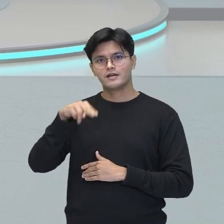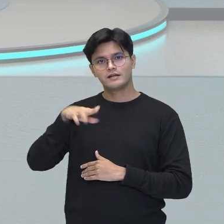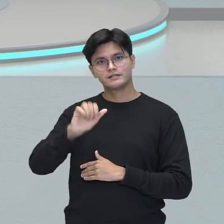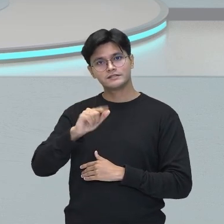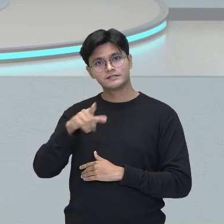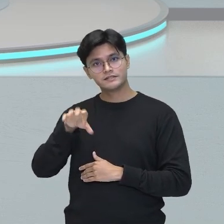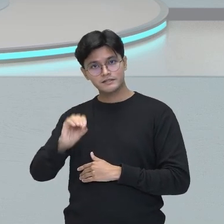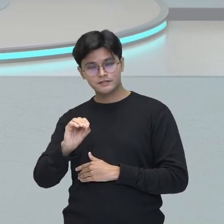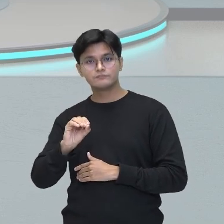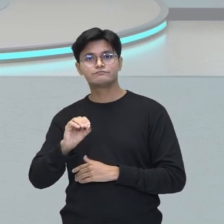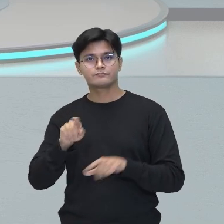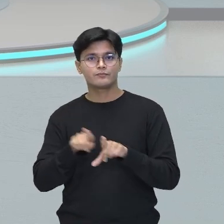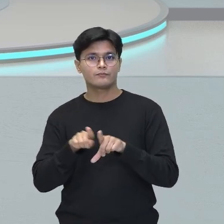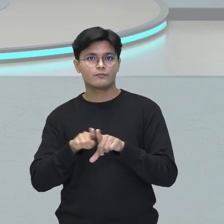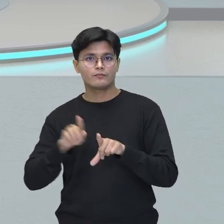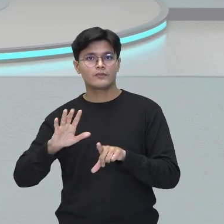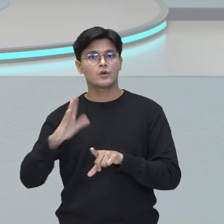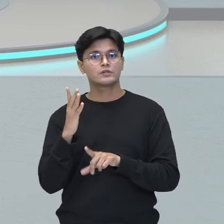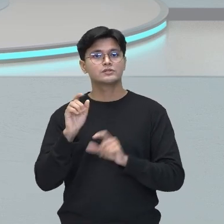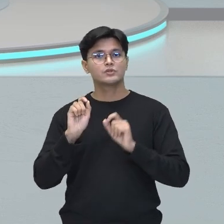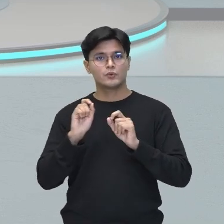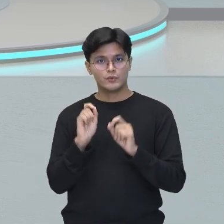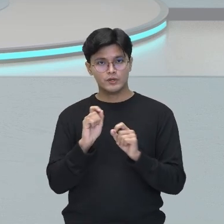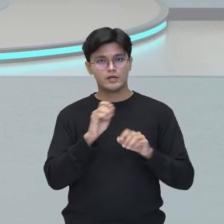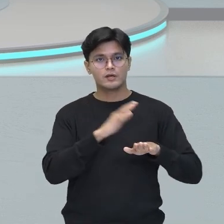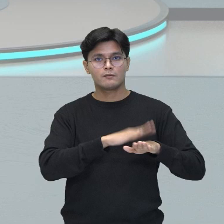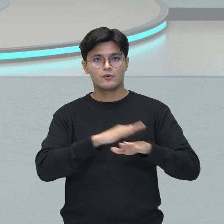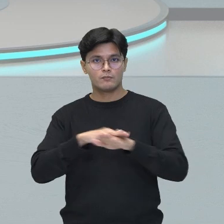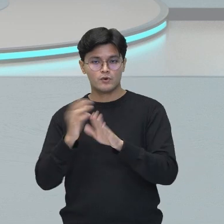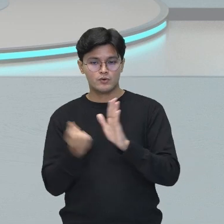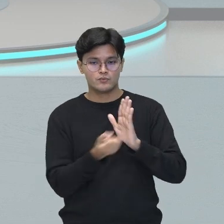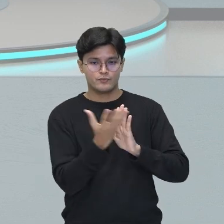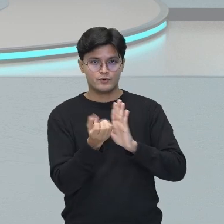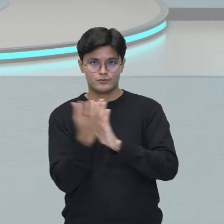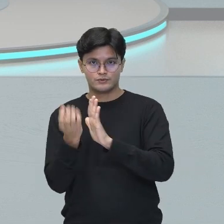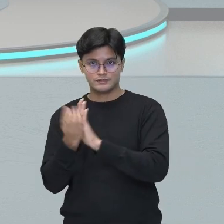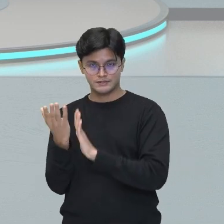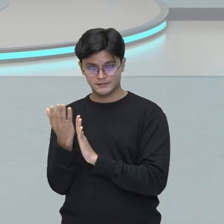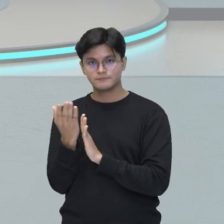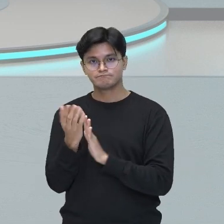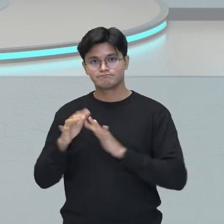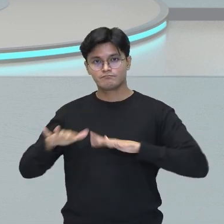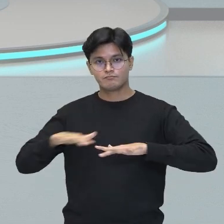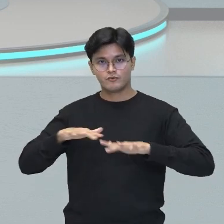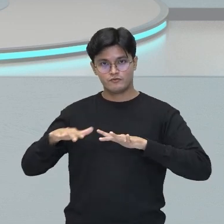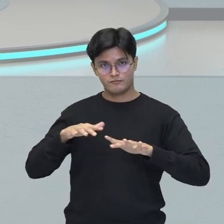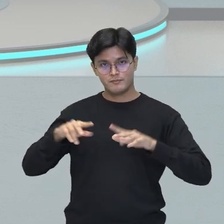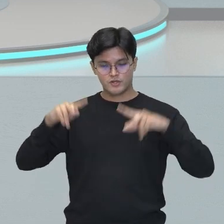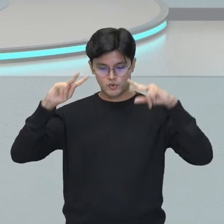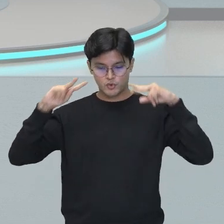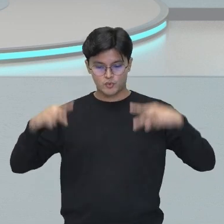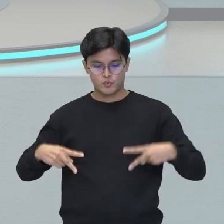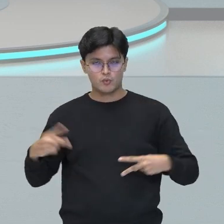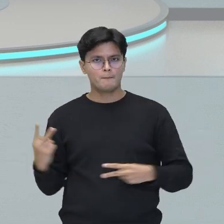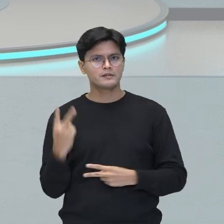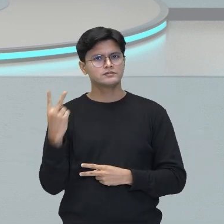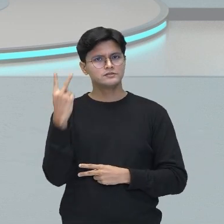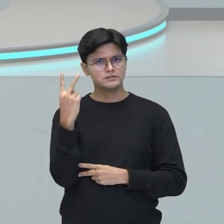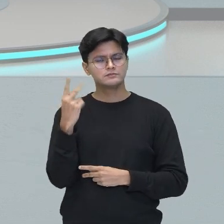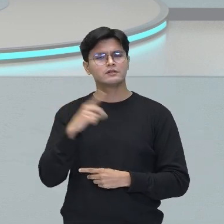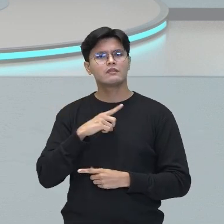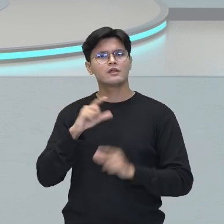as Produções durante esse movimento eh humanista né houve as Produções O que